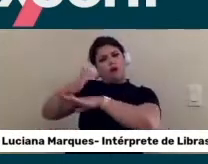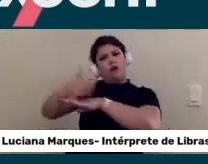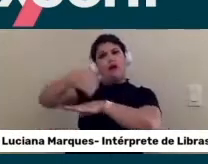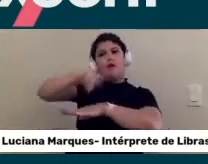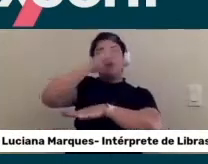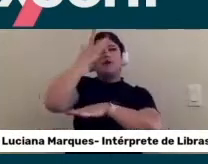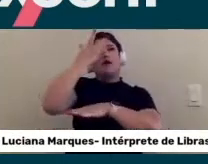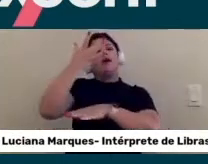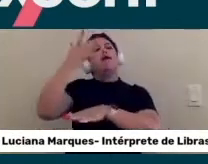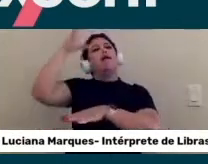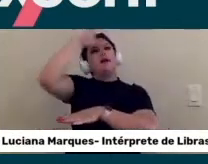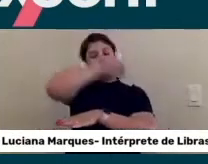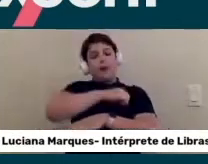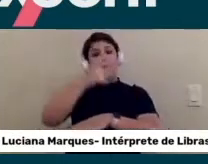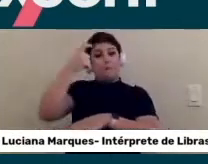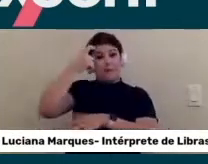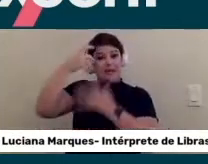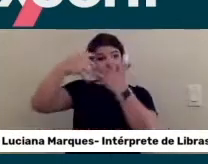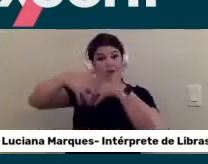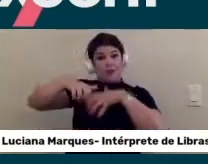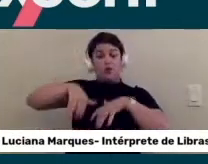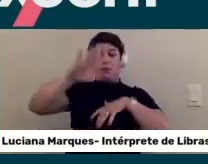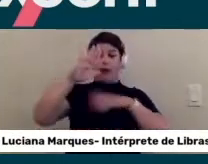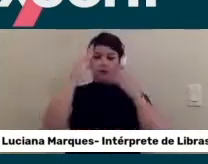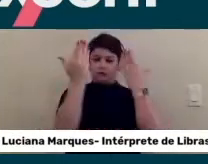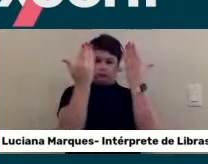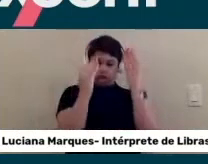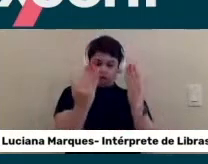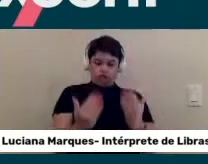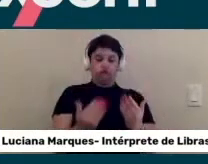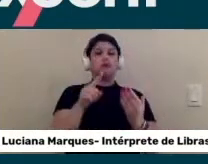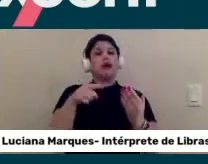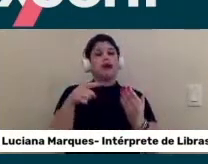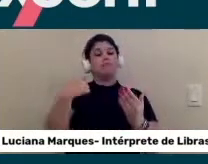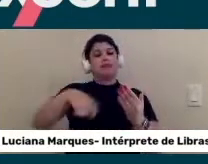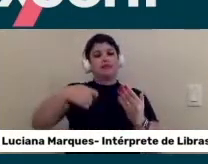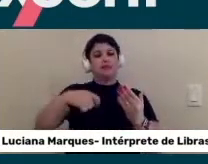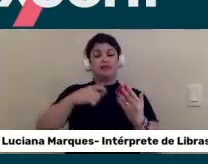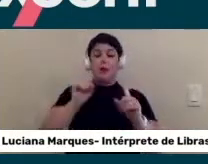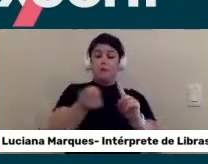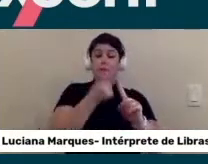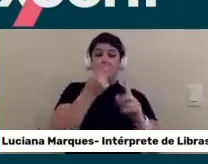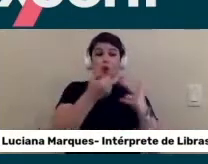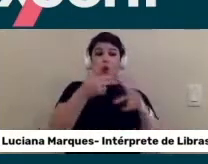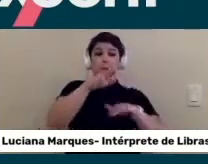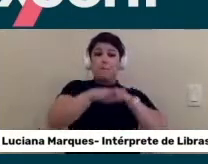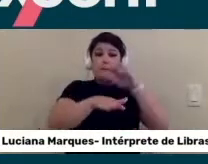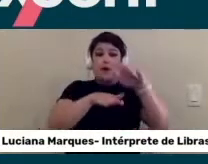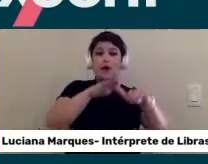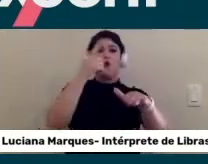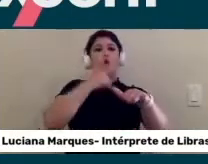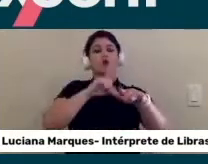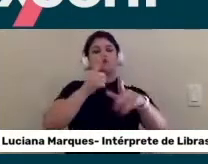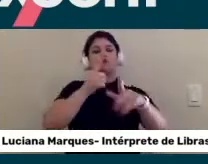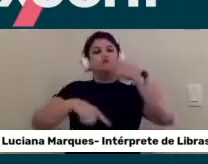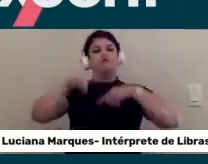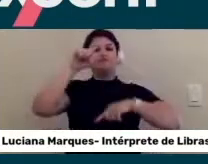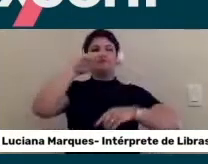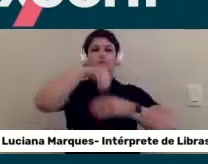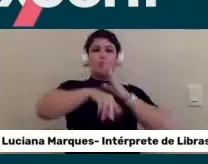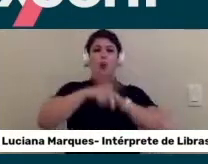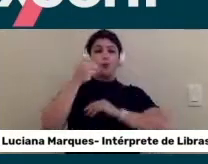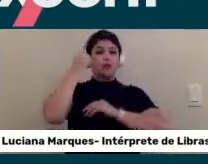para o pensamento analítico, é o que a gente precisa, é o nosso primeiro passo rumo ao desenvolvimento de uma cultura de